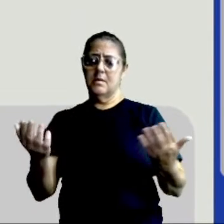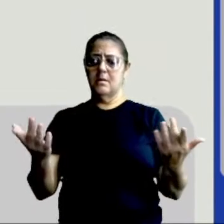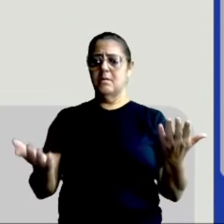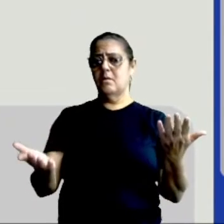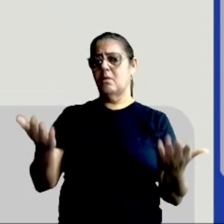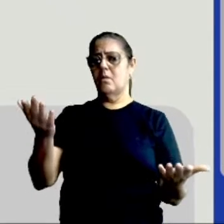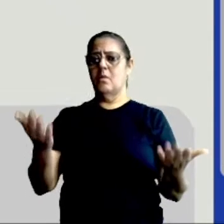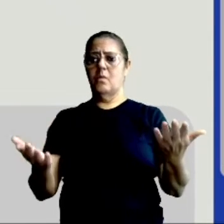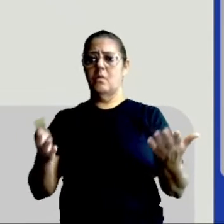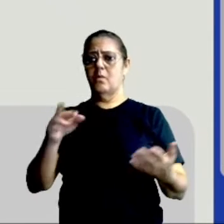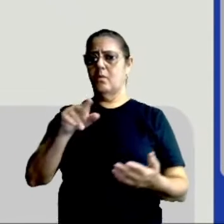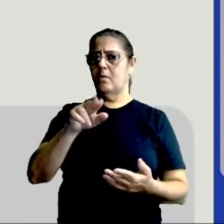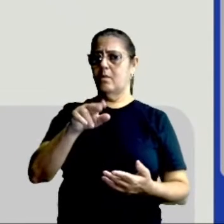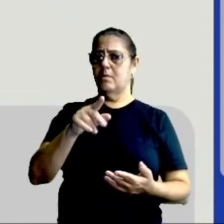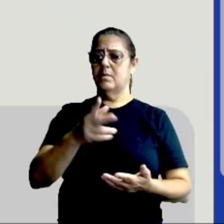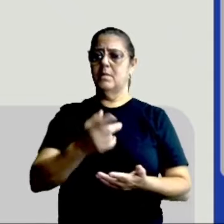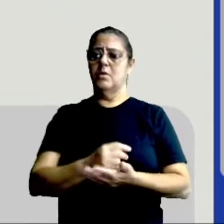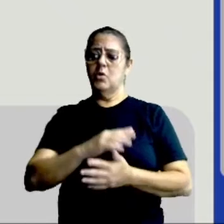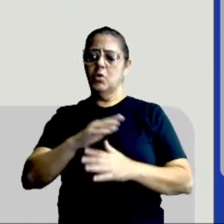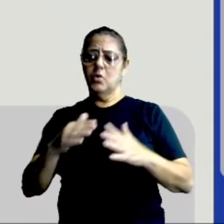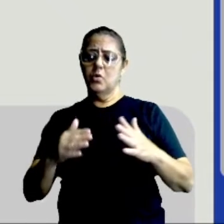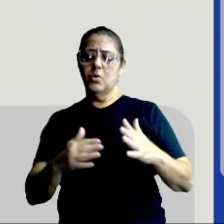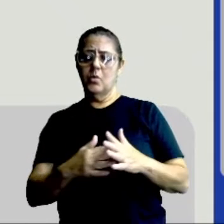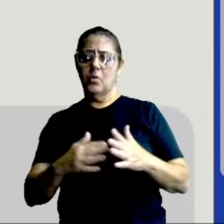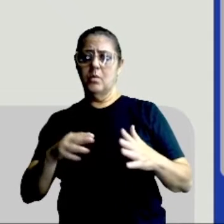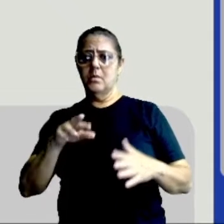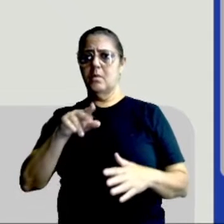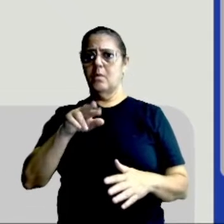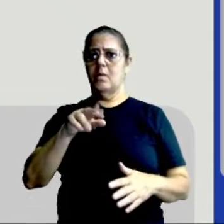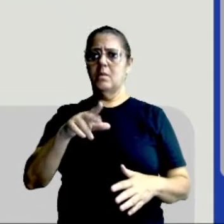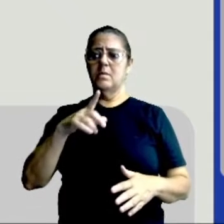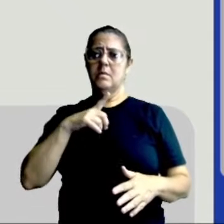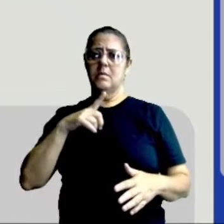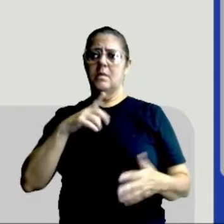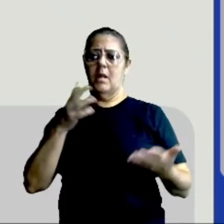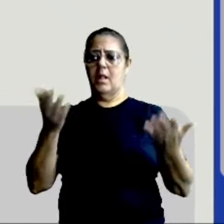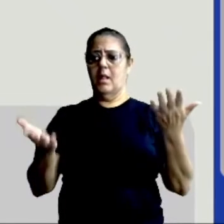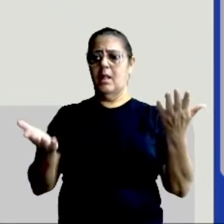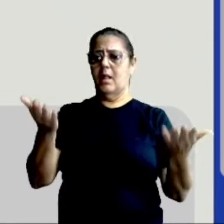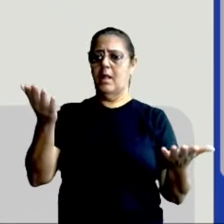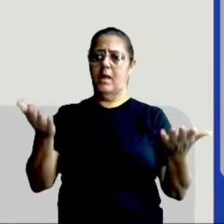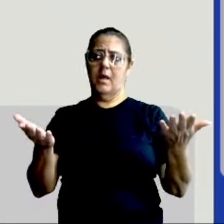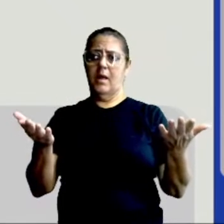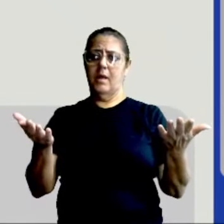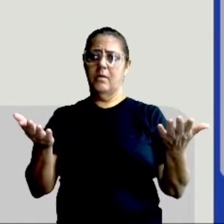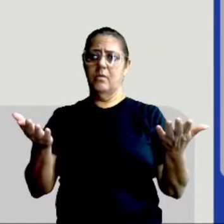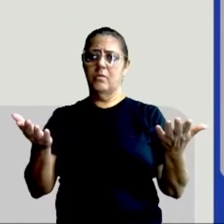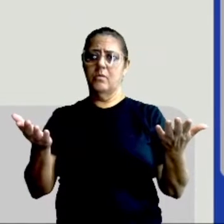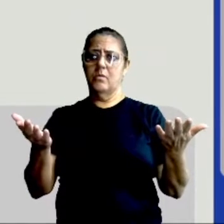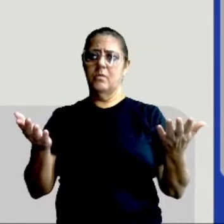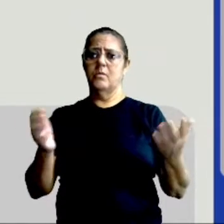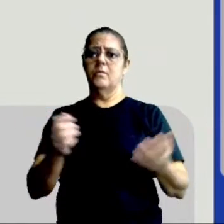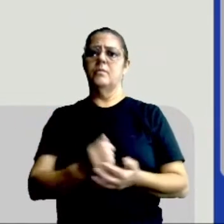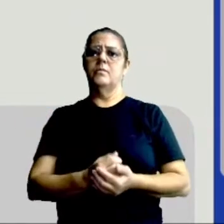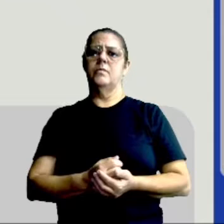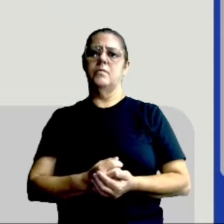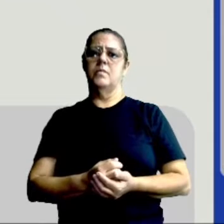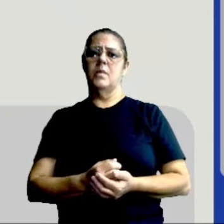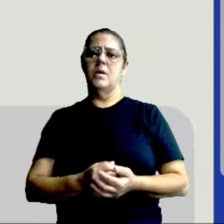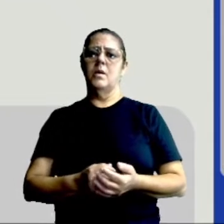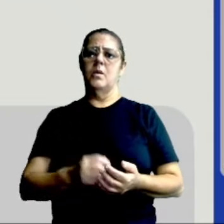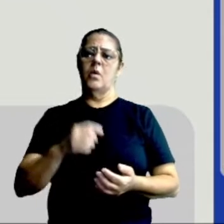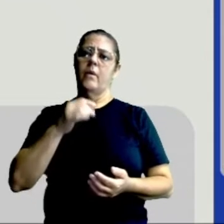igualdade, tá bom? E em toda igualdade, ó, nós temos dois lados ou dois membros. É importante